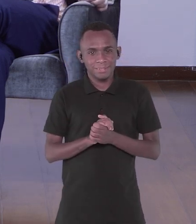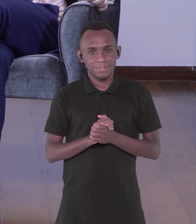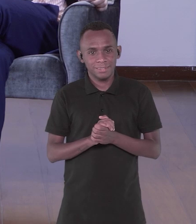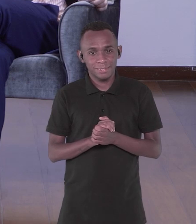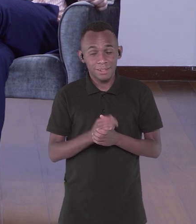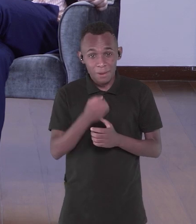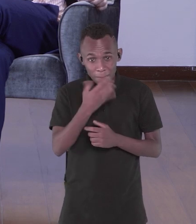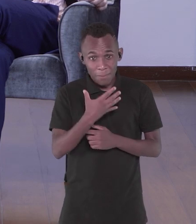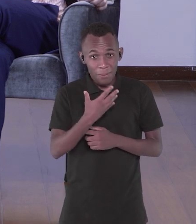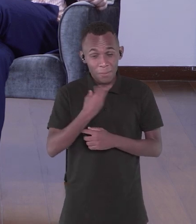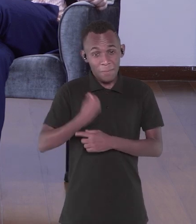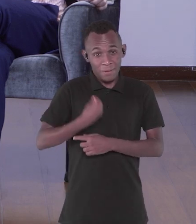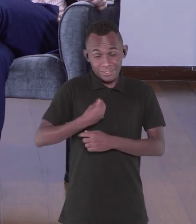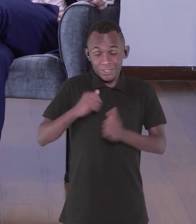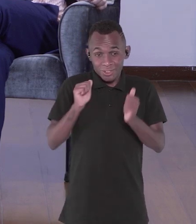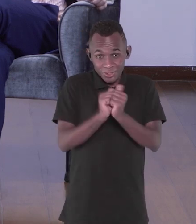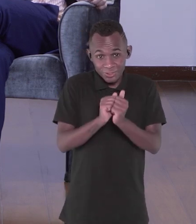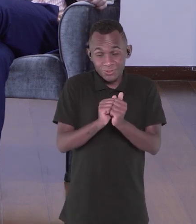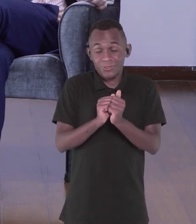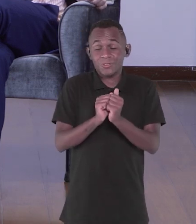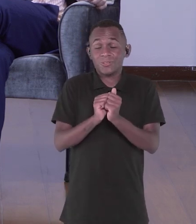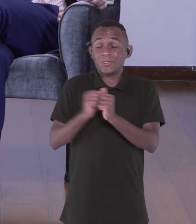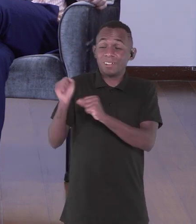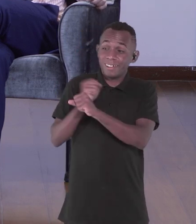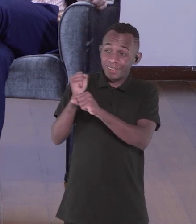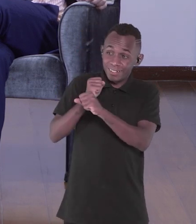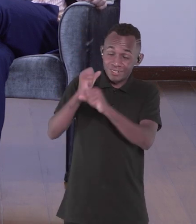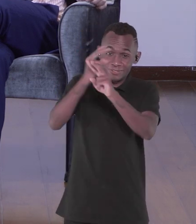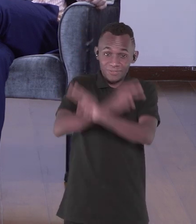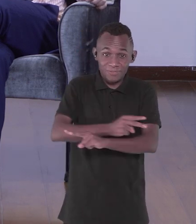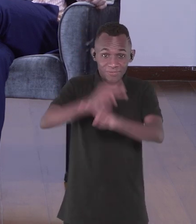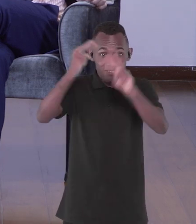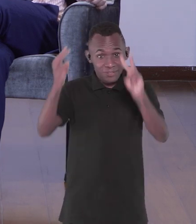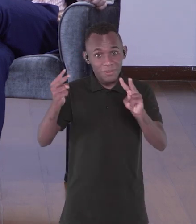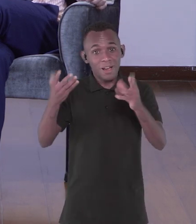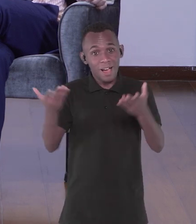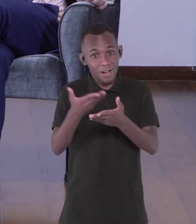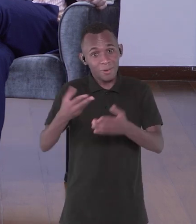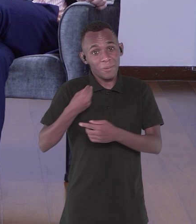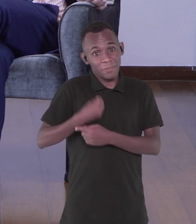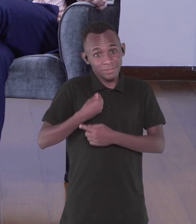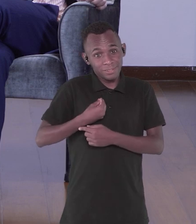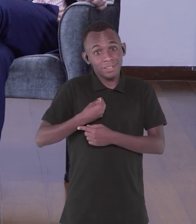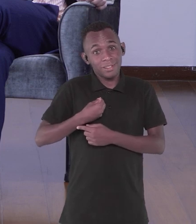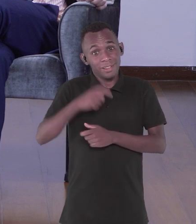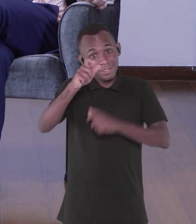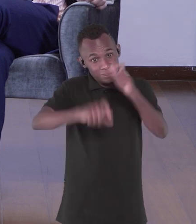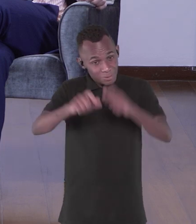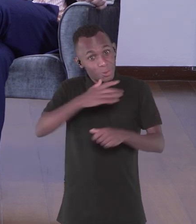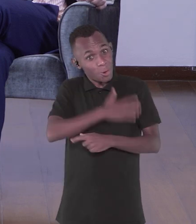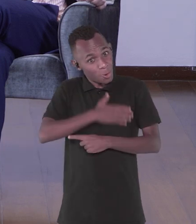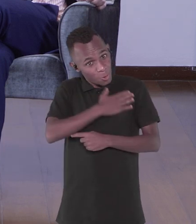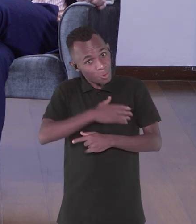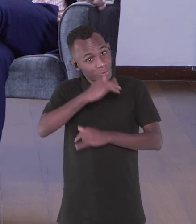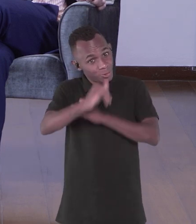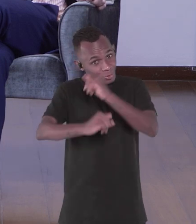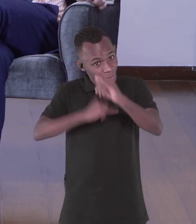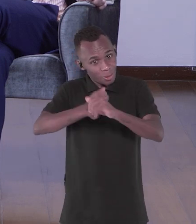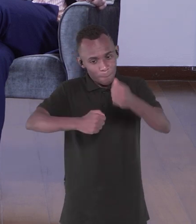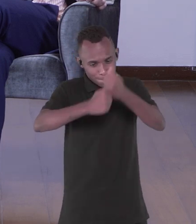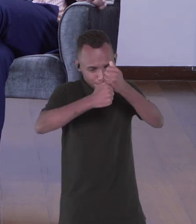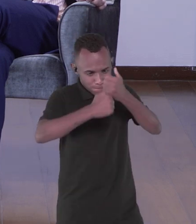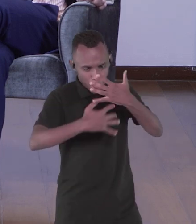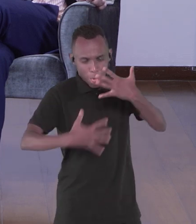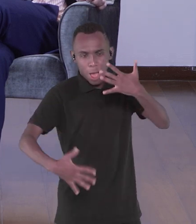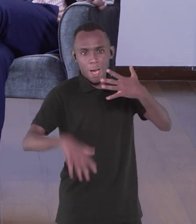Vamos estar aqui presencialmente com você, né, Eduardo? Anos. Pelo vídeo, e o pessoal gosta, na internet lá, aparece nos chats